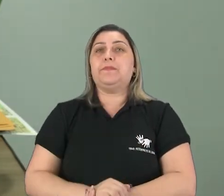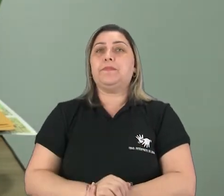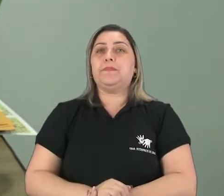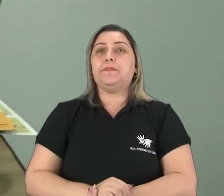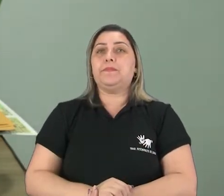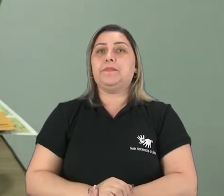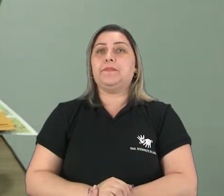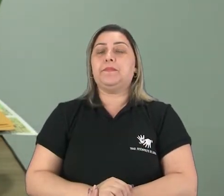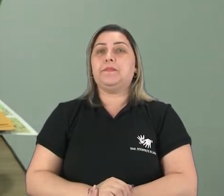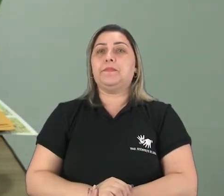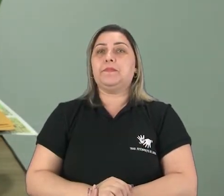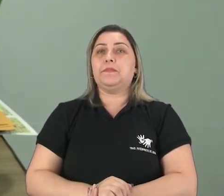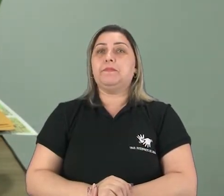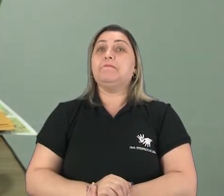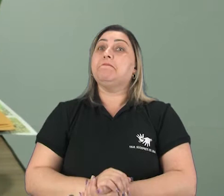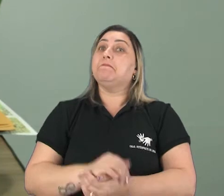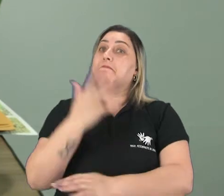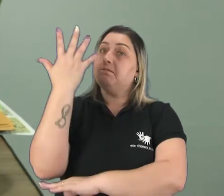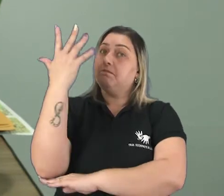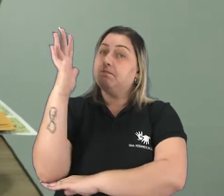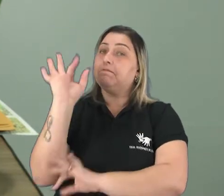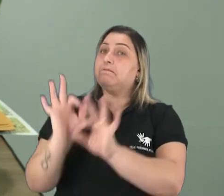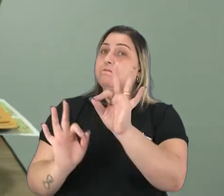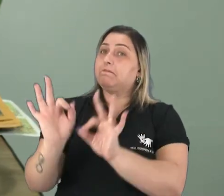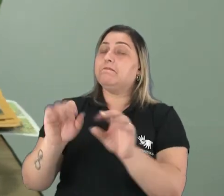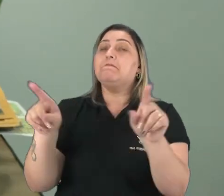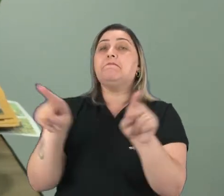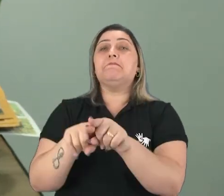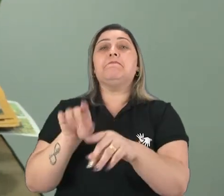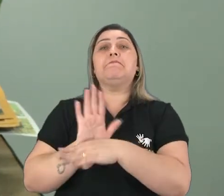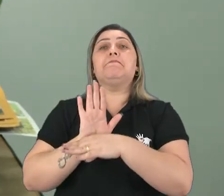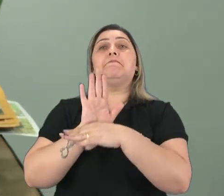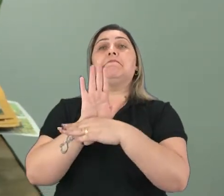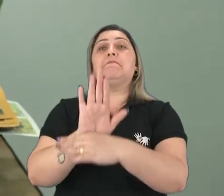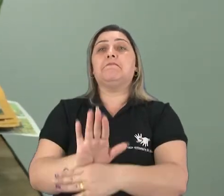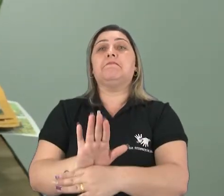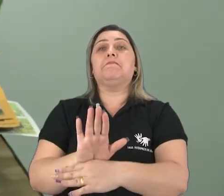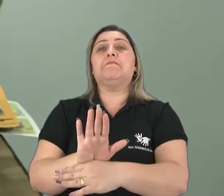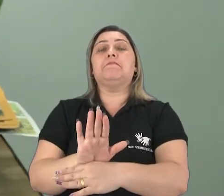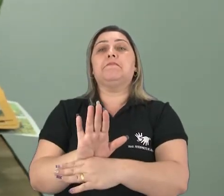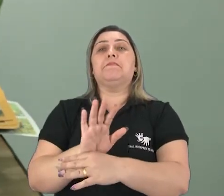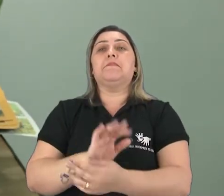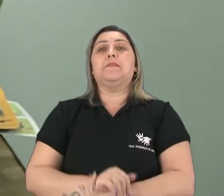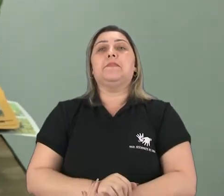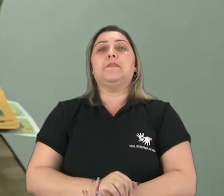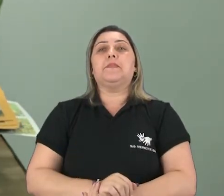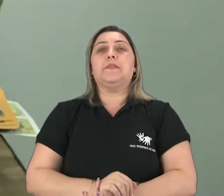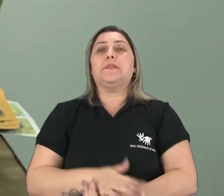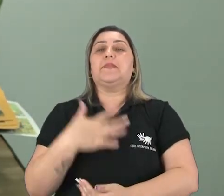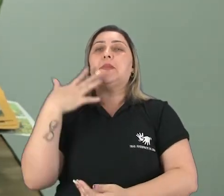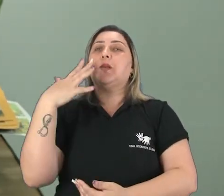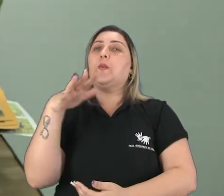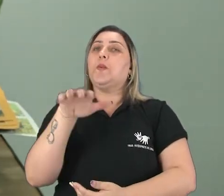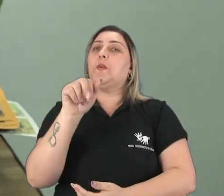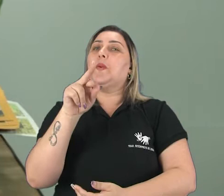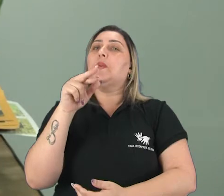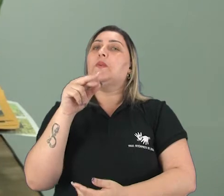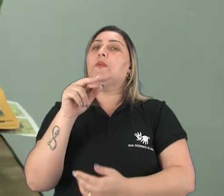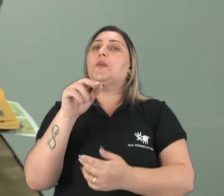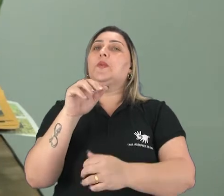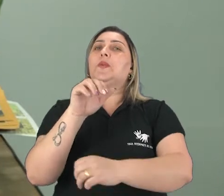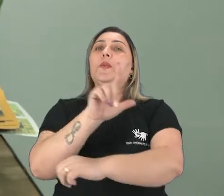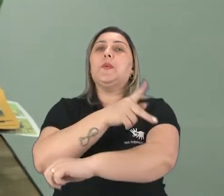Sem falar que as plantas ornamentais também contribuem para o ar, para deixar o ar mais puro,